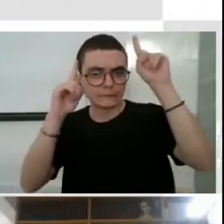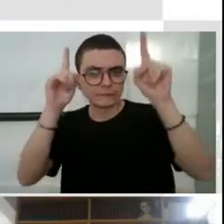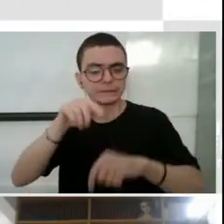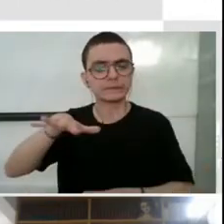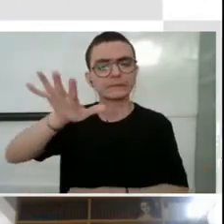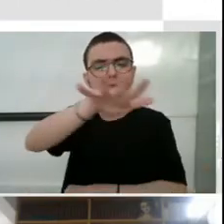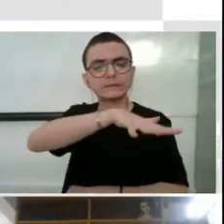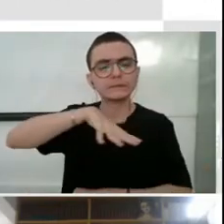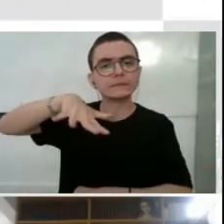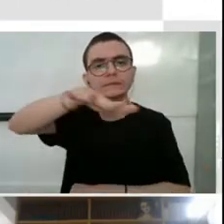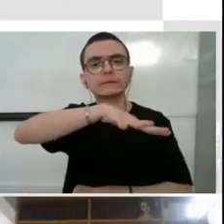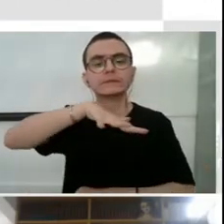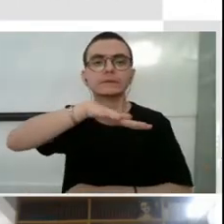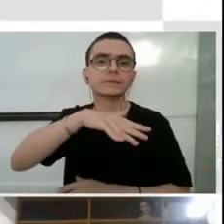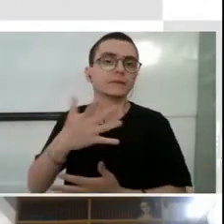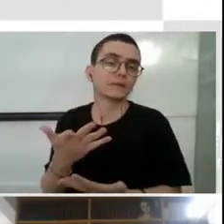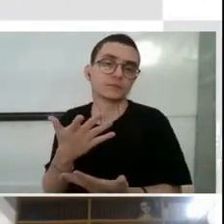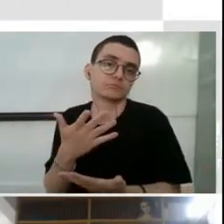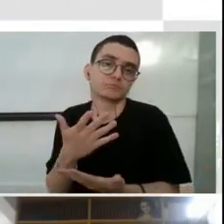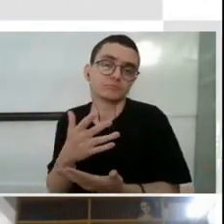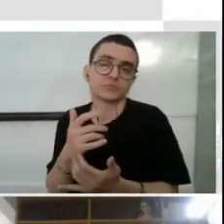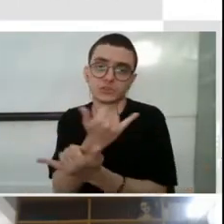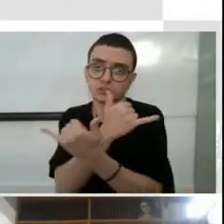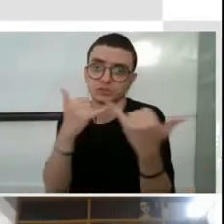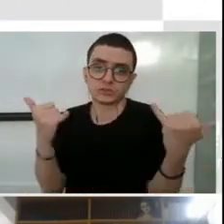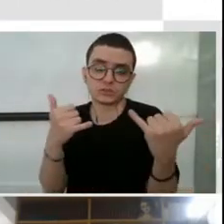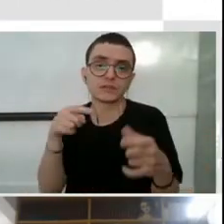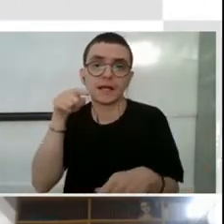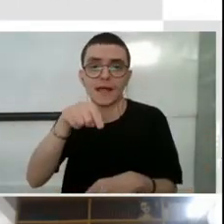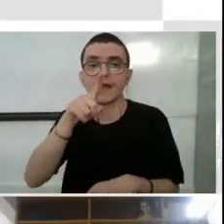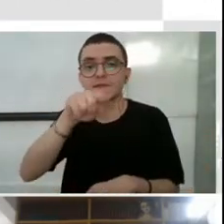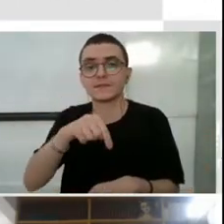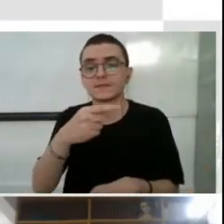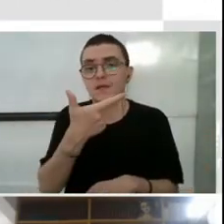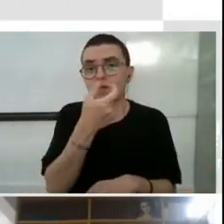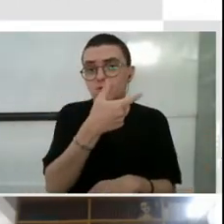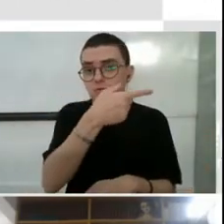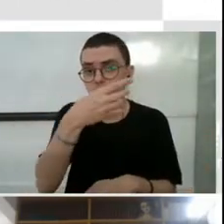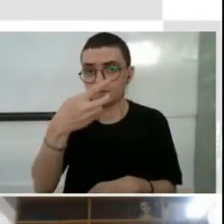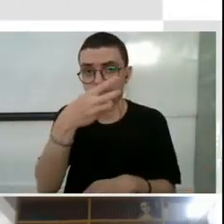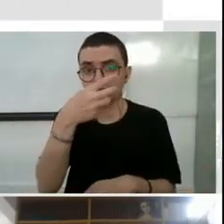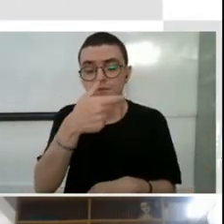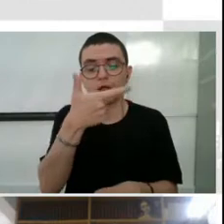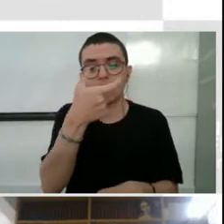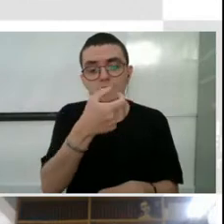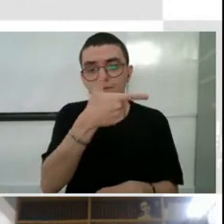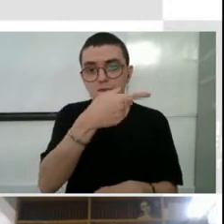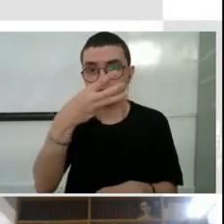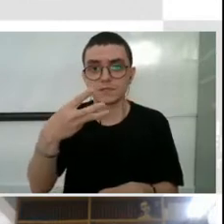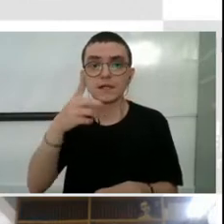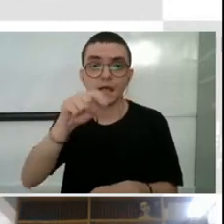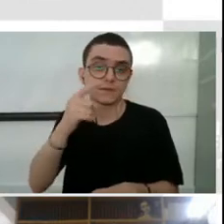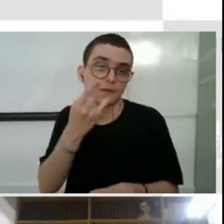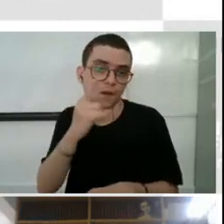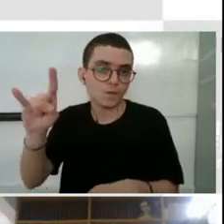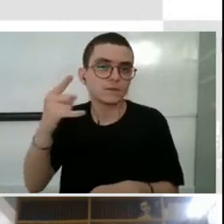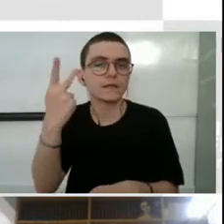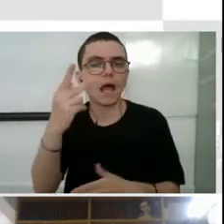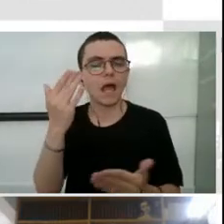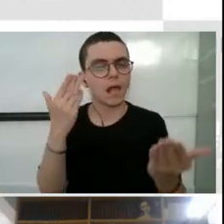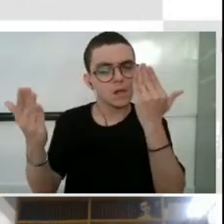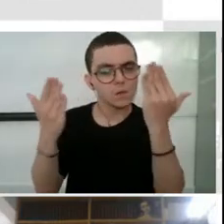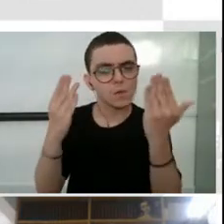panorama da Internacional da Energia, no caso esse de 2023, é o último. O que eles mostram? Eles comparam o